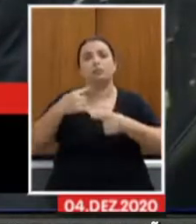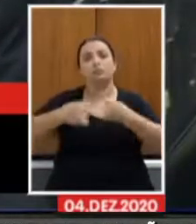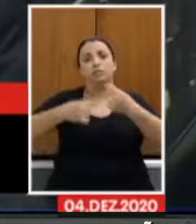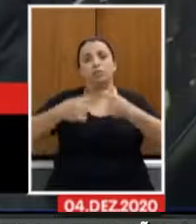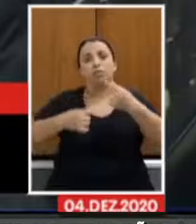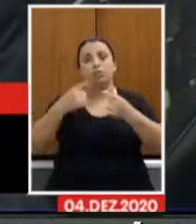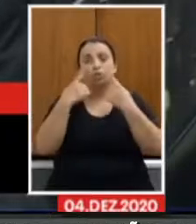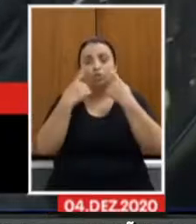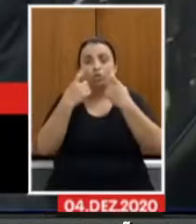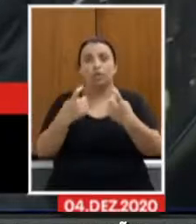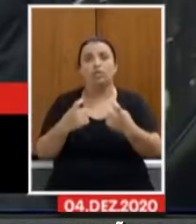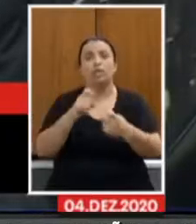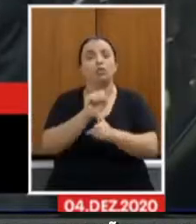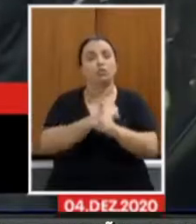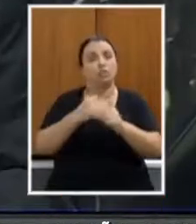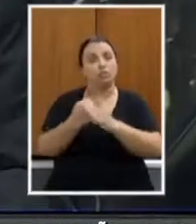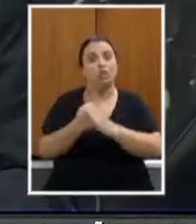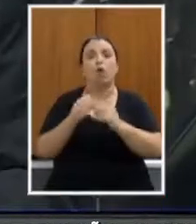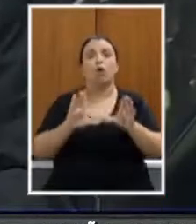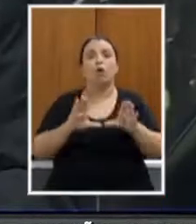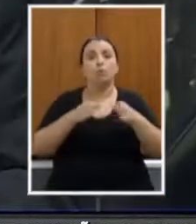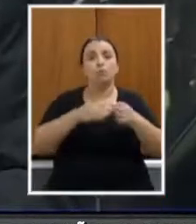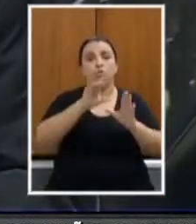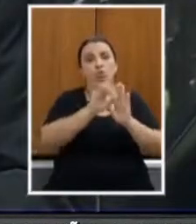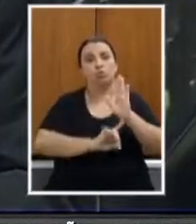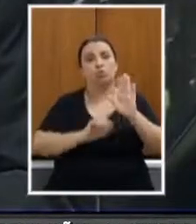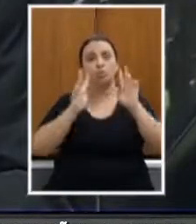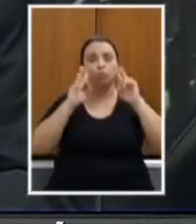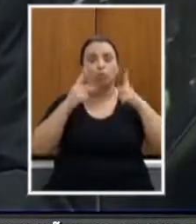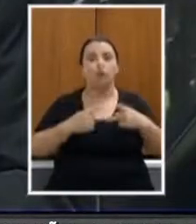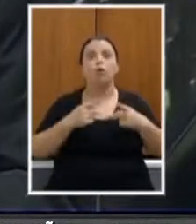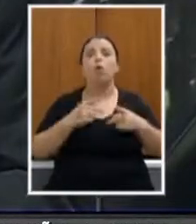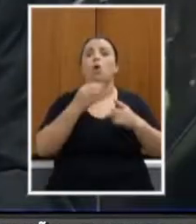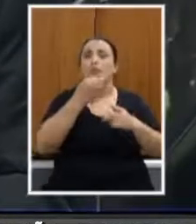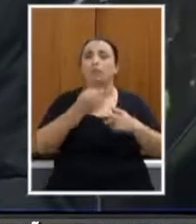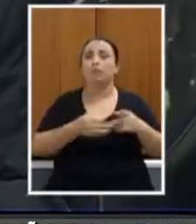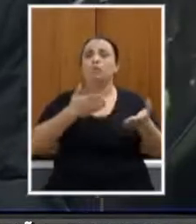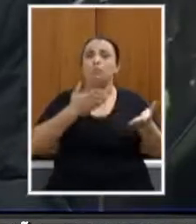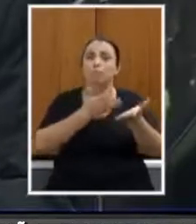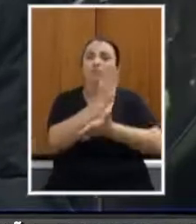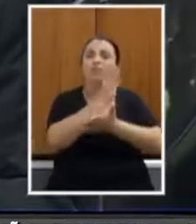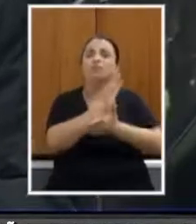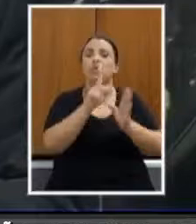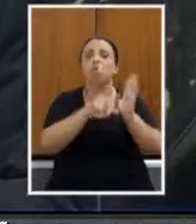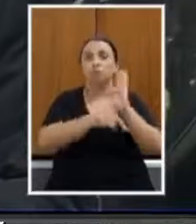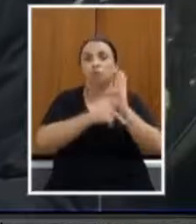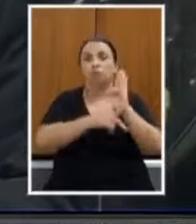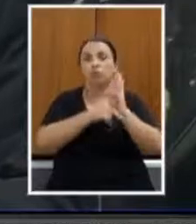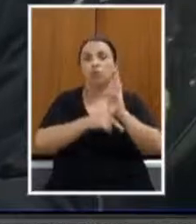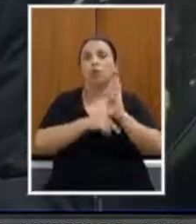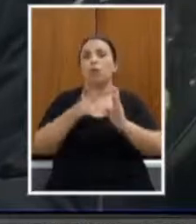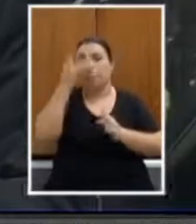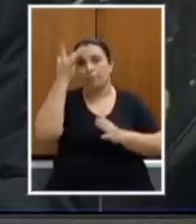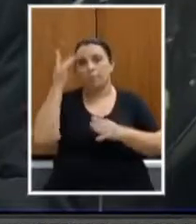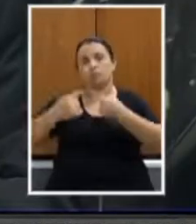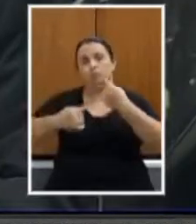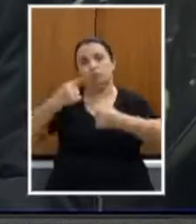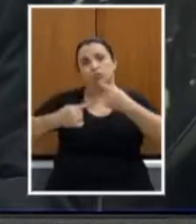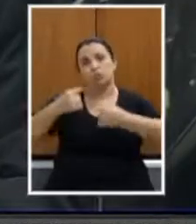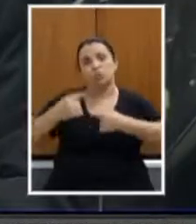social. A Comissão de Direitos Humanos opina pela aprovação do projeto. Em discussão o projeto, não há oradores